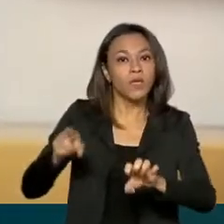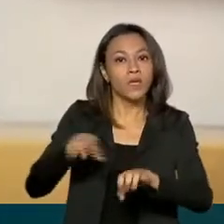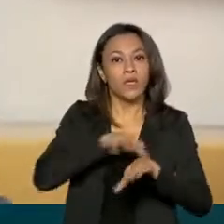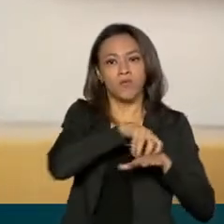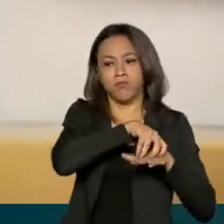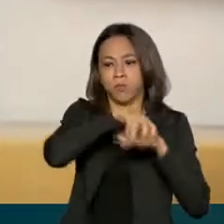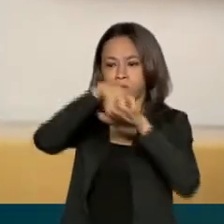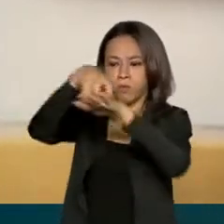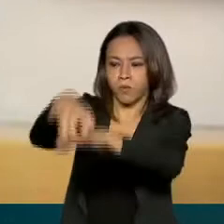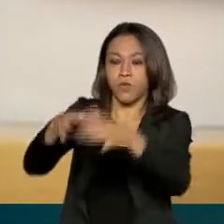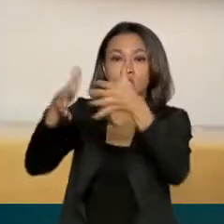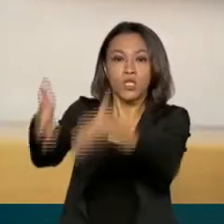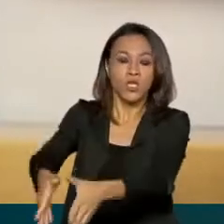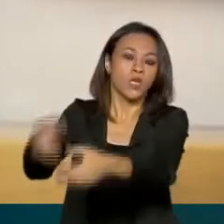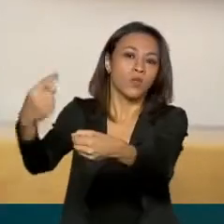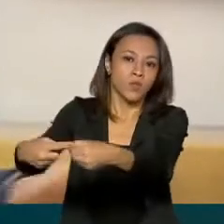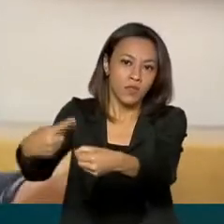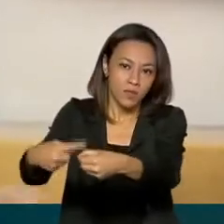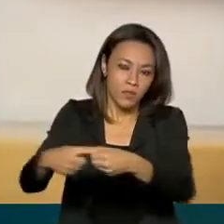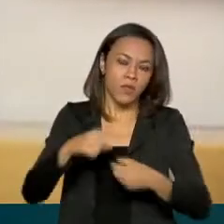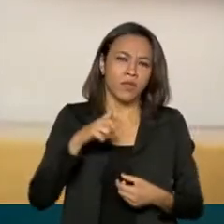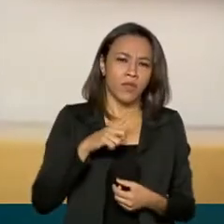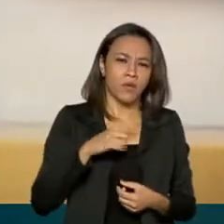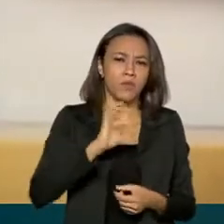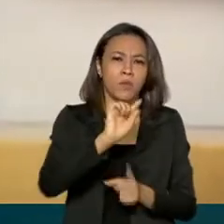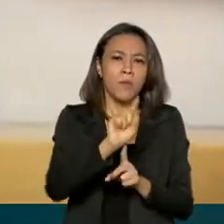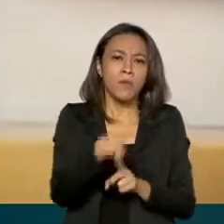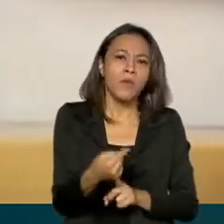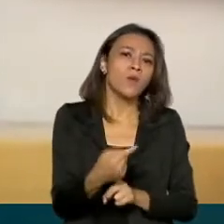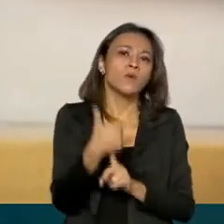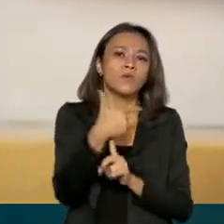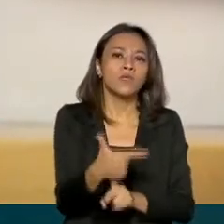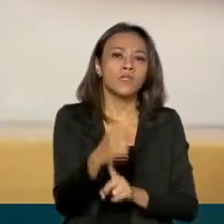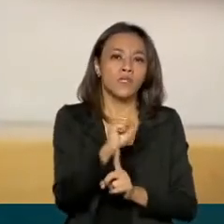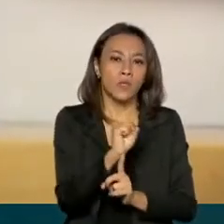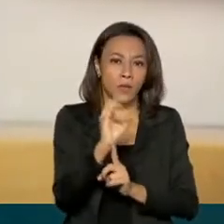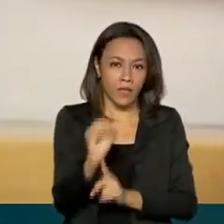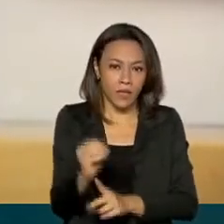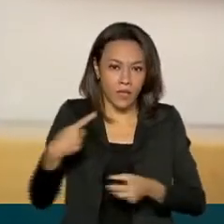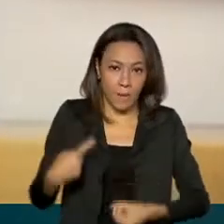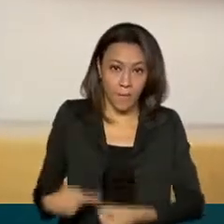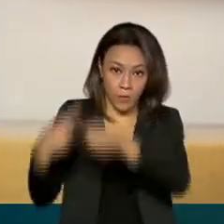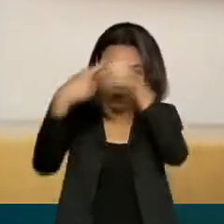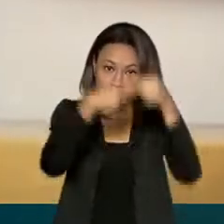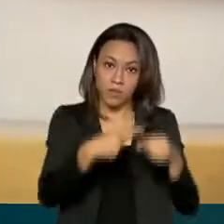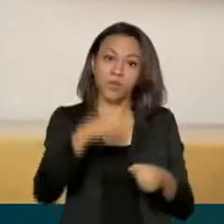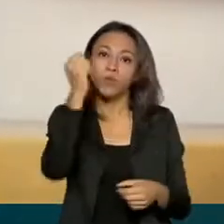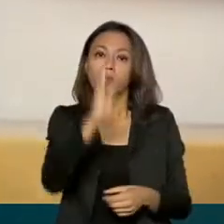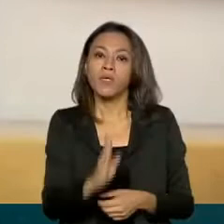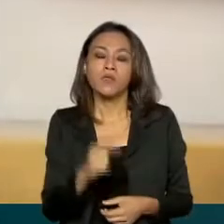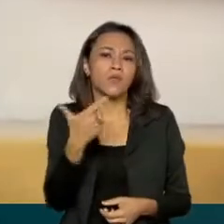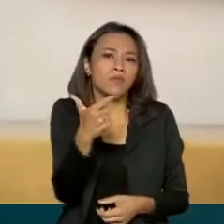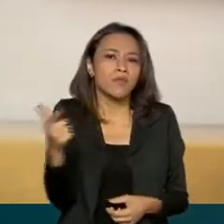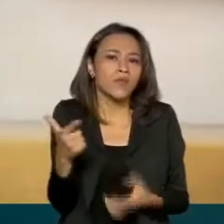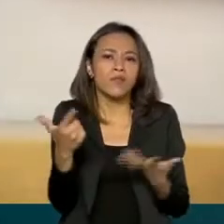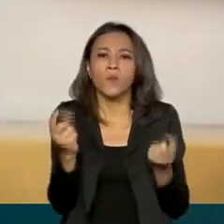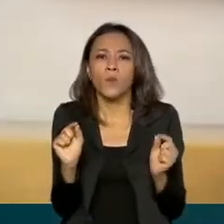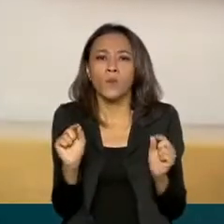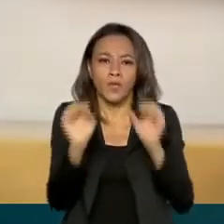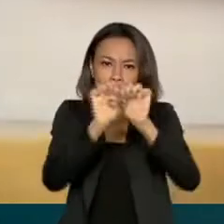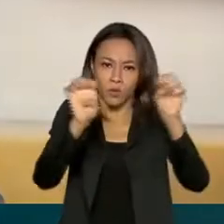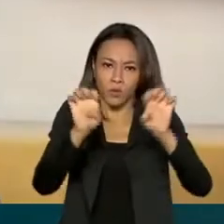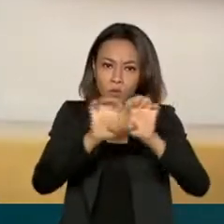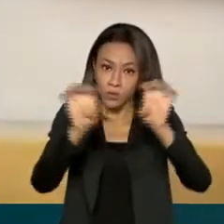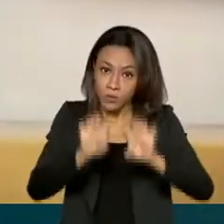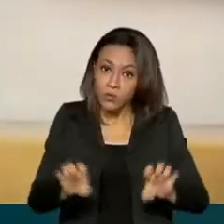município. Nós temos, ministro, quase aproximadamente 1.280 municípios no Brasil que não têm infraestrutura de fibra